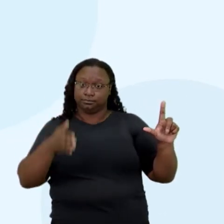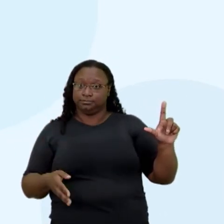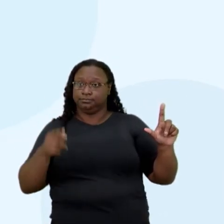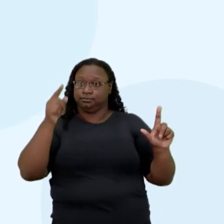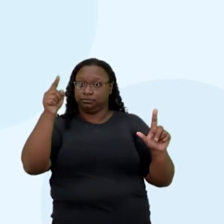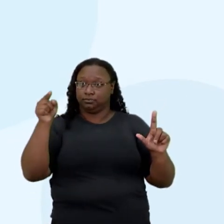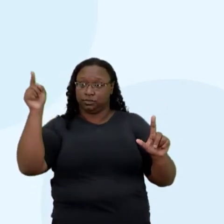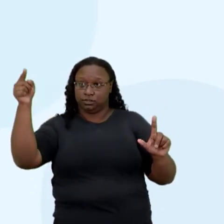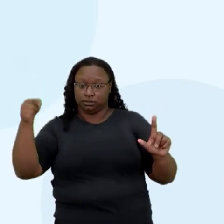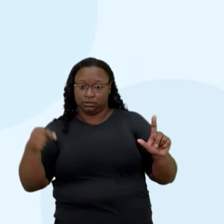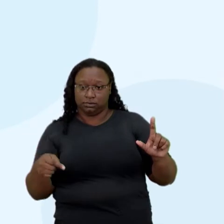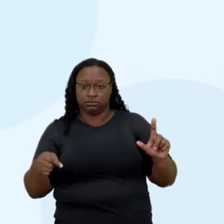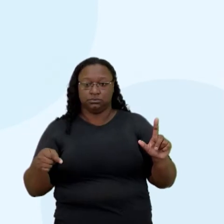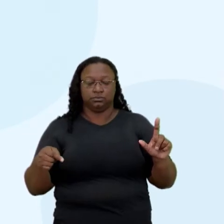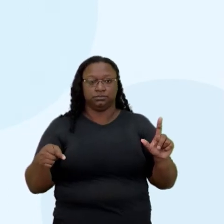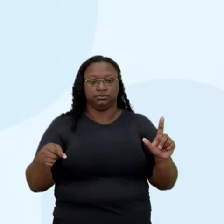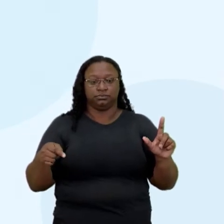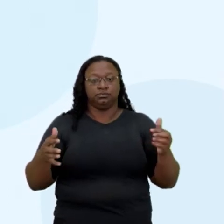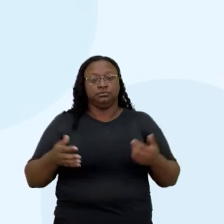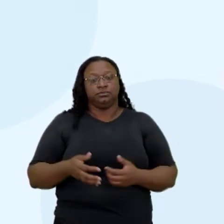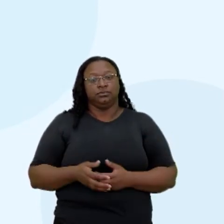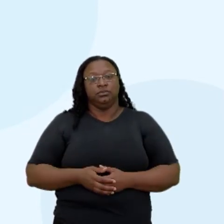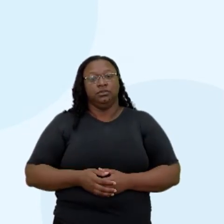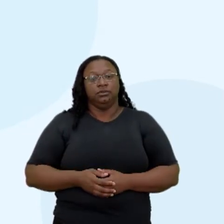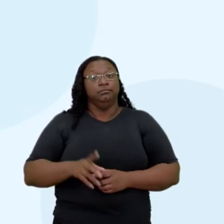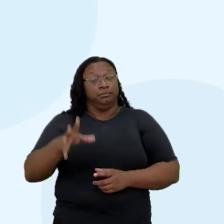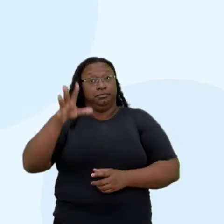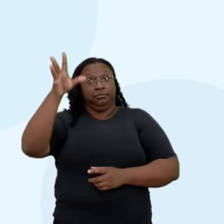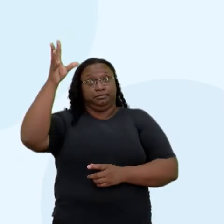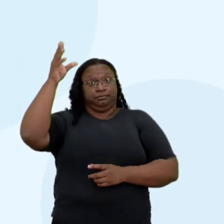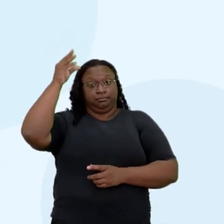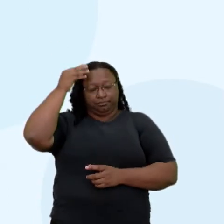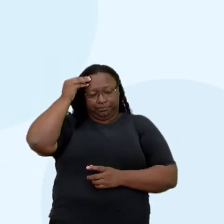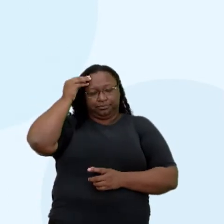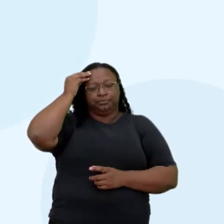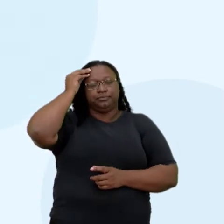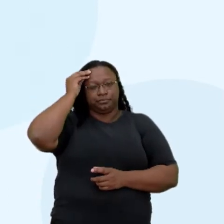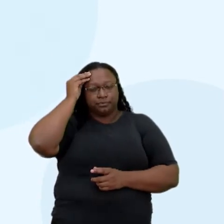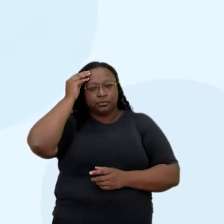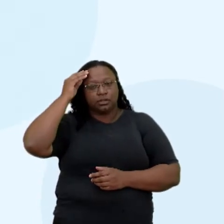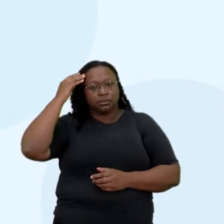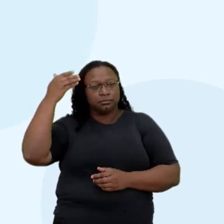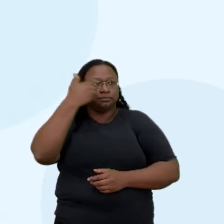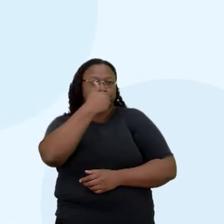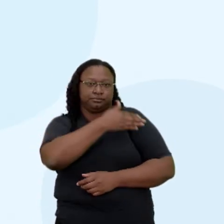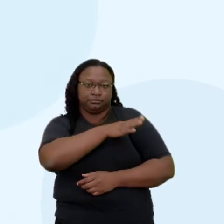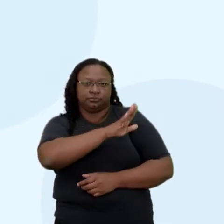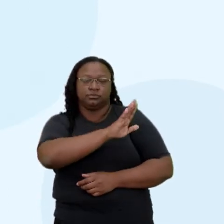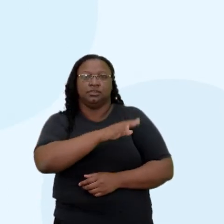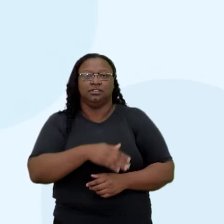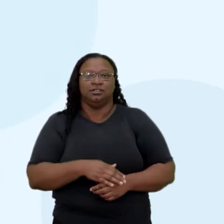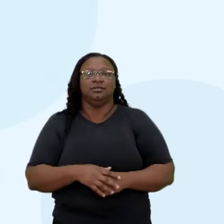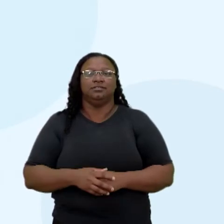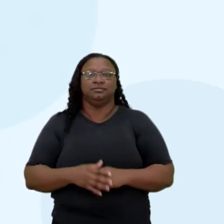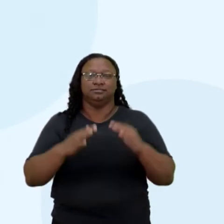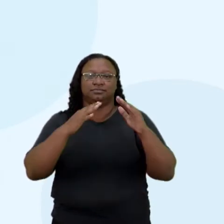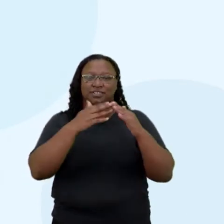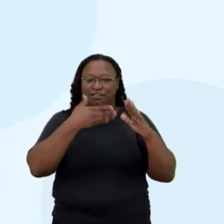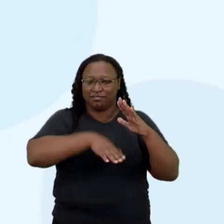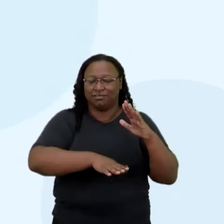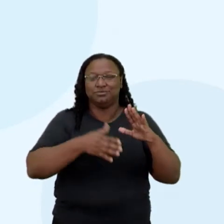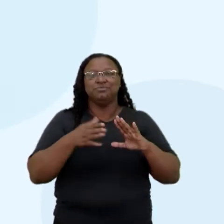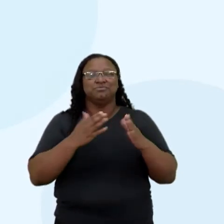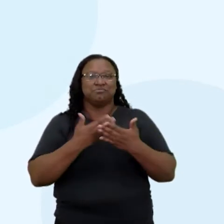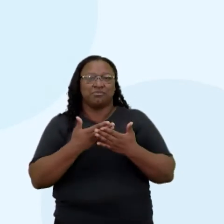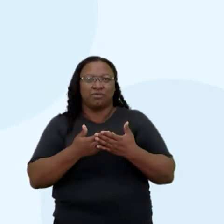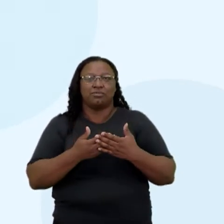não precisa ser X e Y, mas guarde isso aí, tá? Não é porque você saiu do ensino médio, que vai passar uma borracha e esquecer tudo isso, não, tá